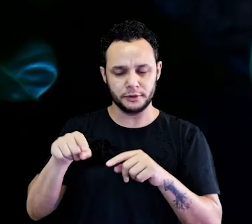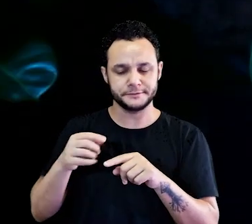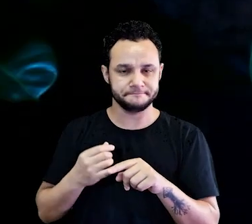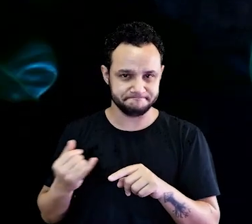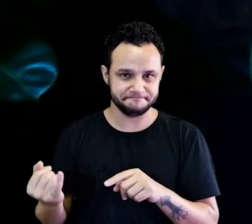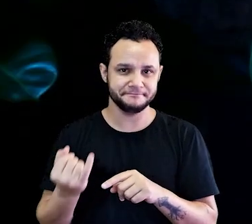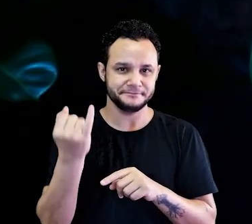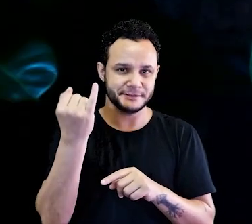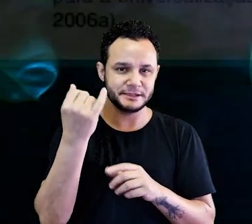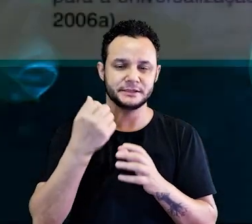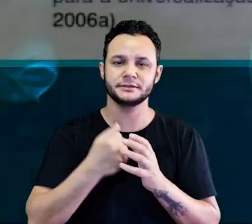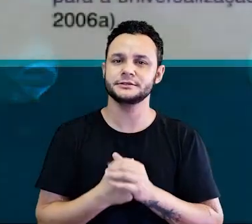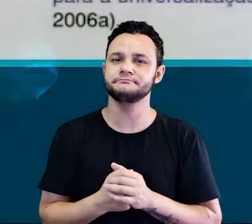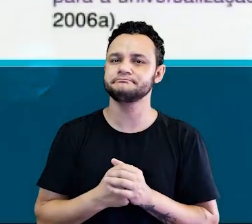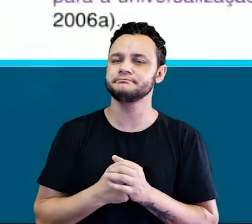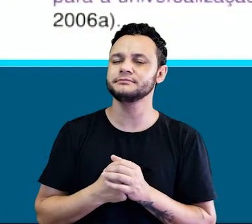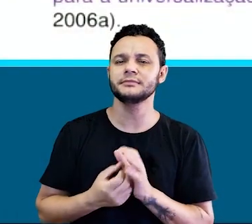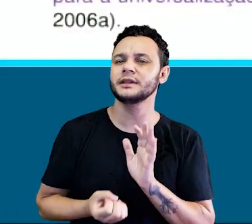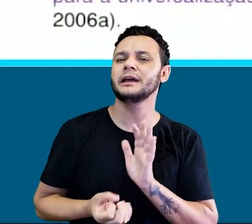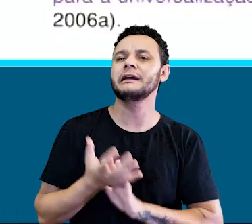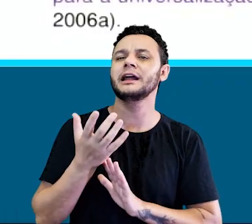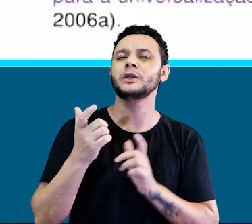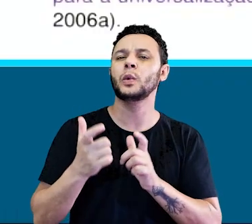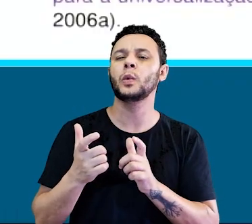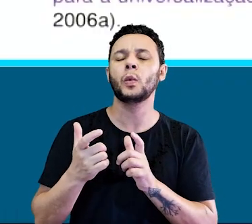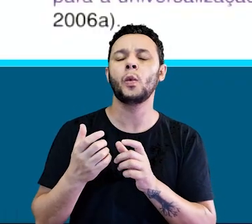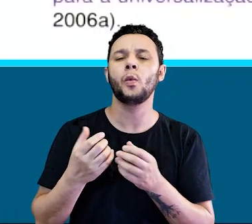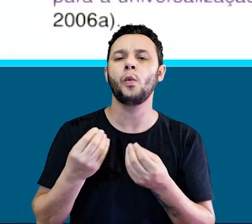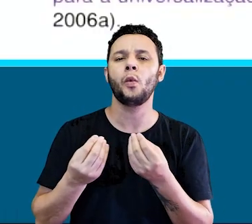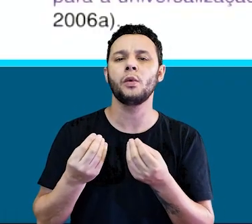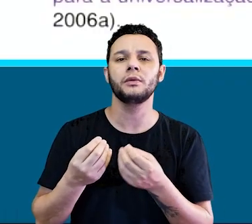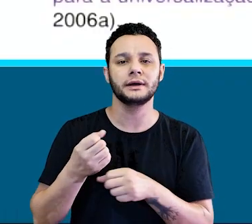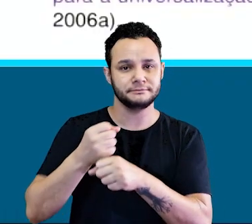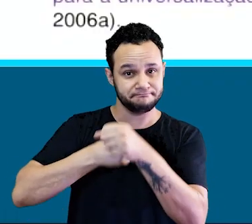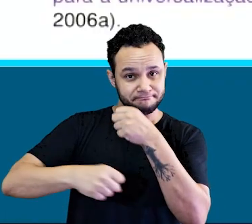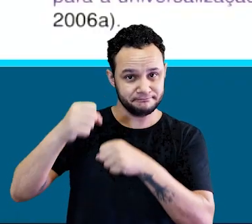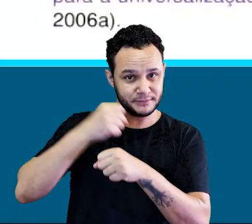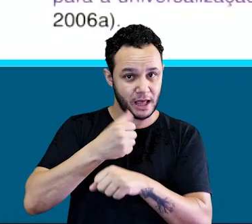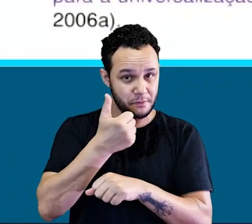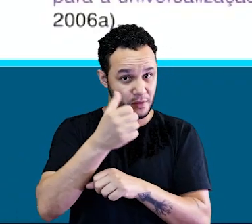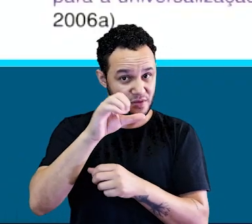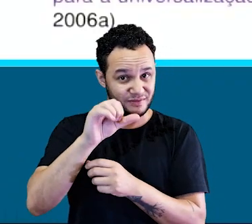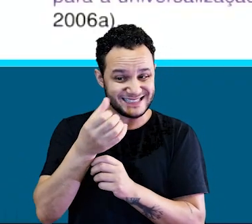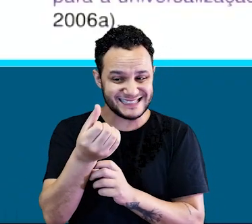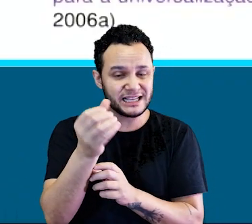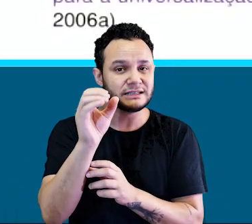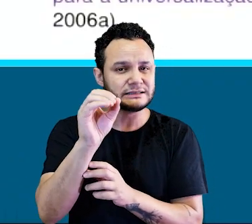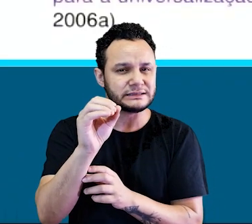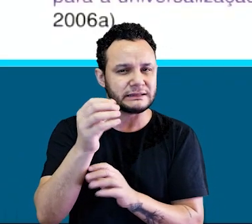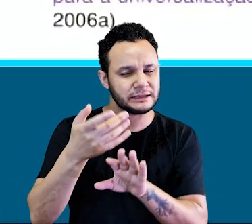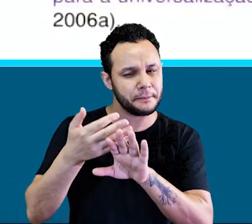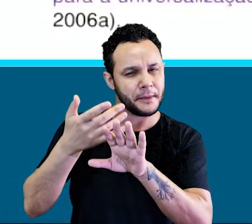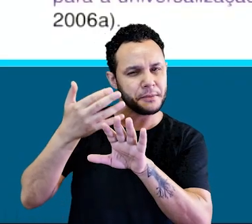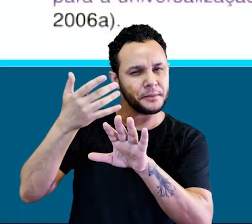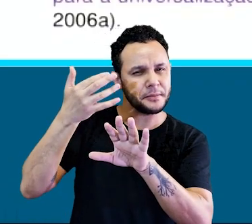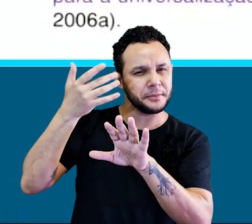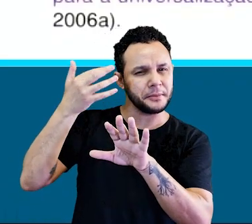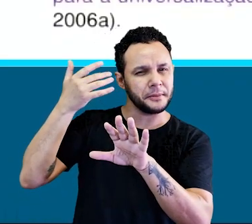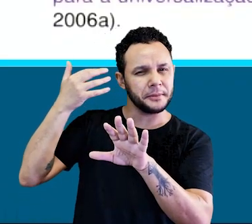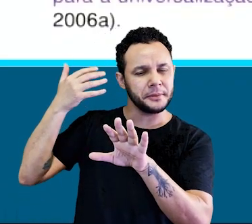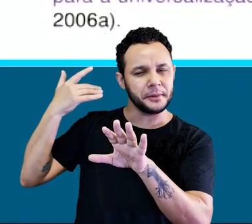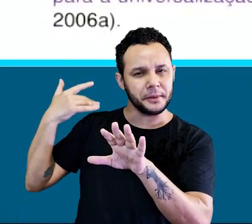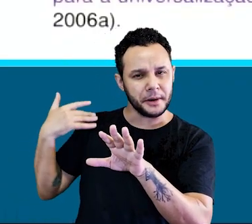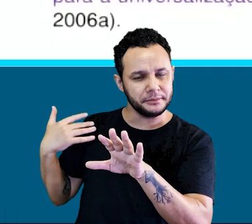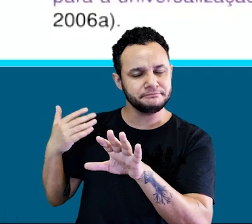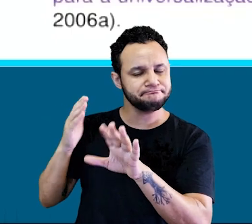no Brasil, por isso que ele é bem importante, né? Ele foi instituído lá na década de 60, né, de uma forma bem